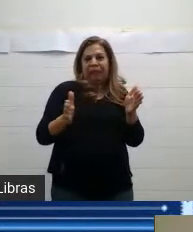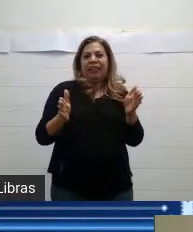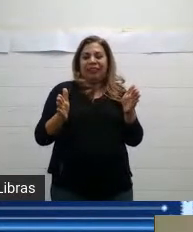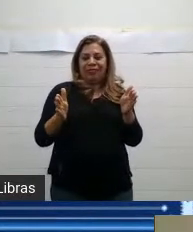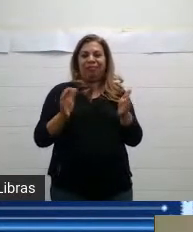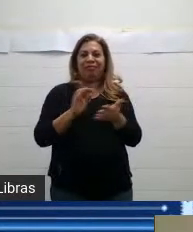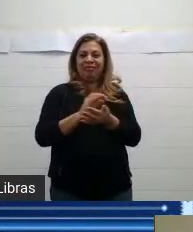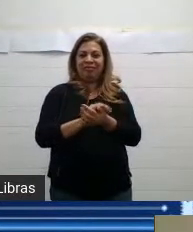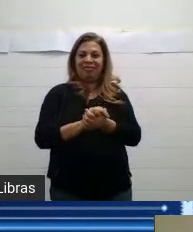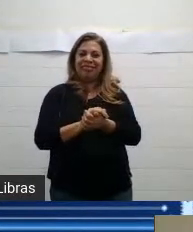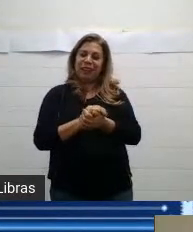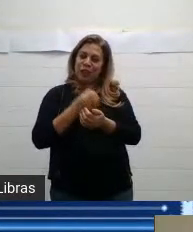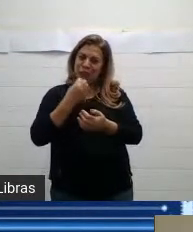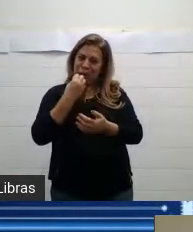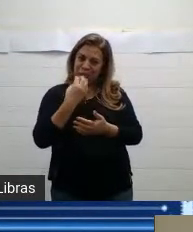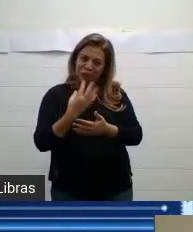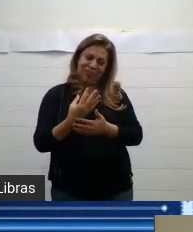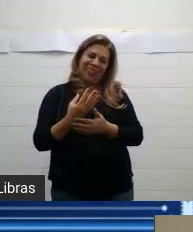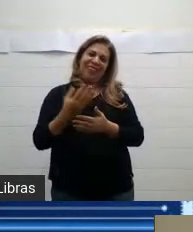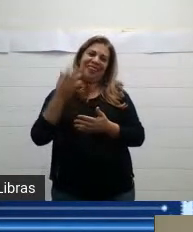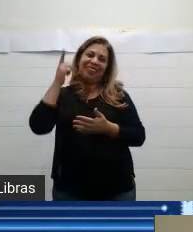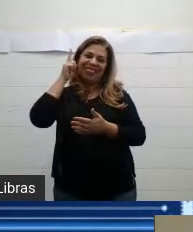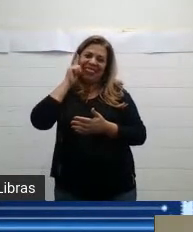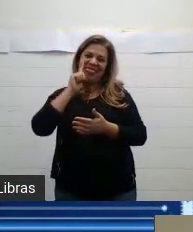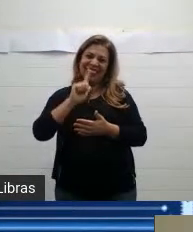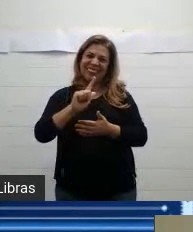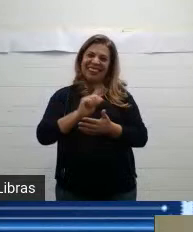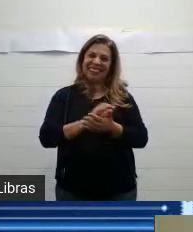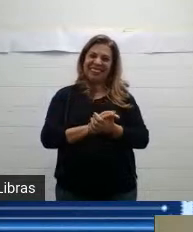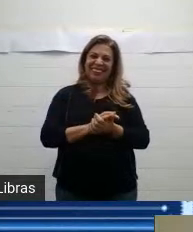mas que, graças a Deus, deu tudo certo, né?